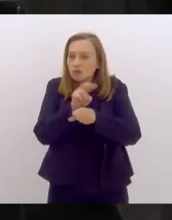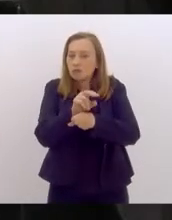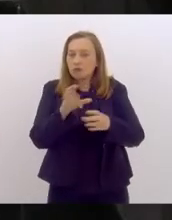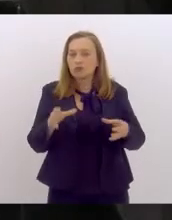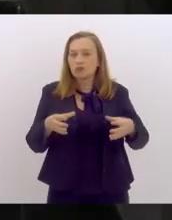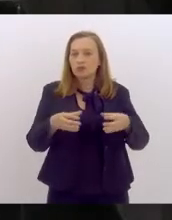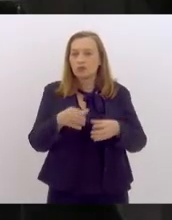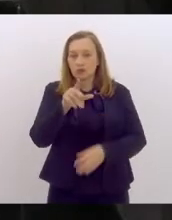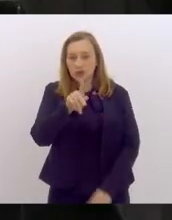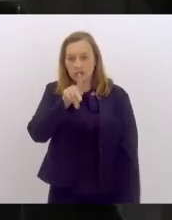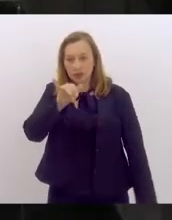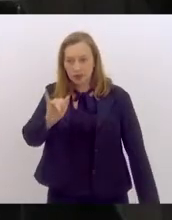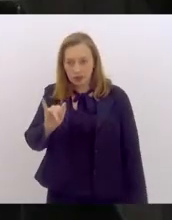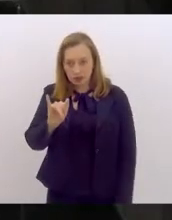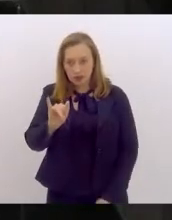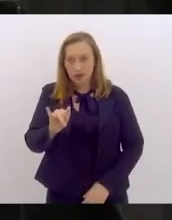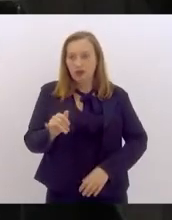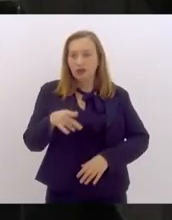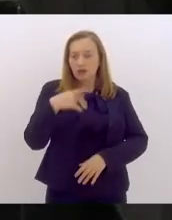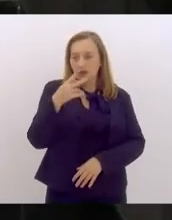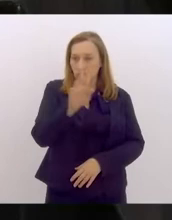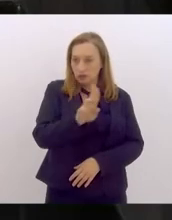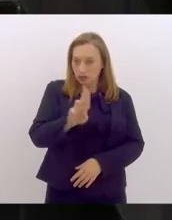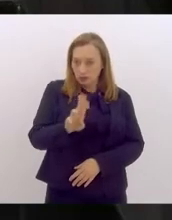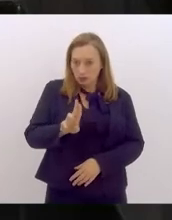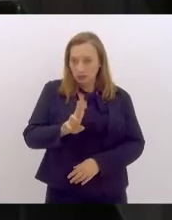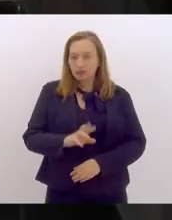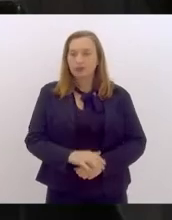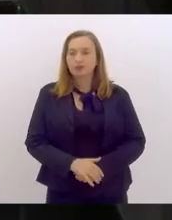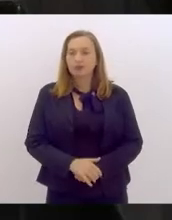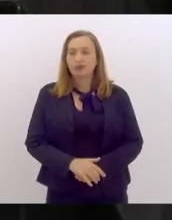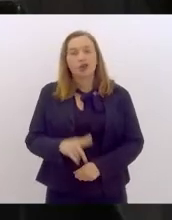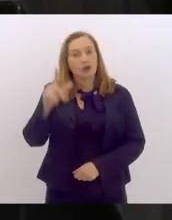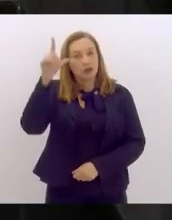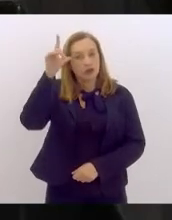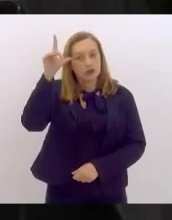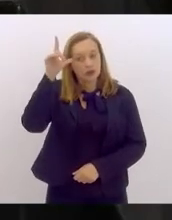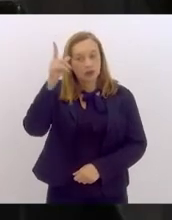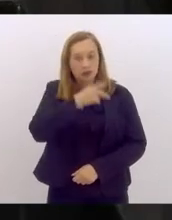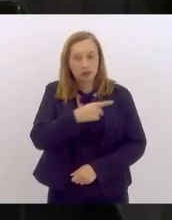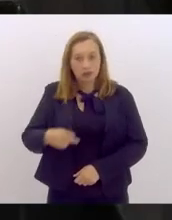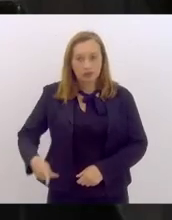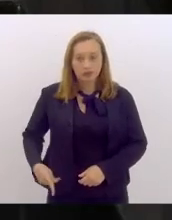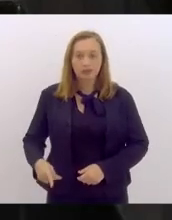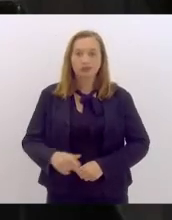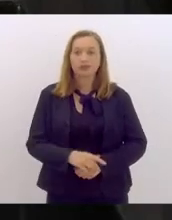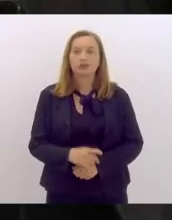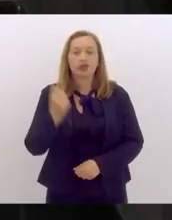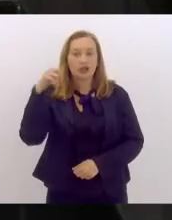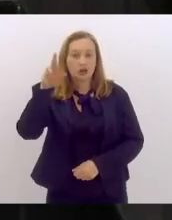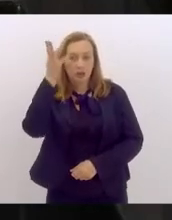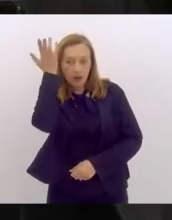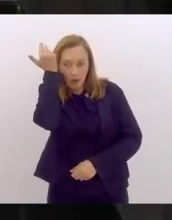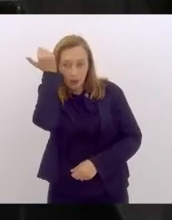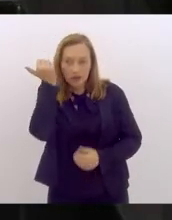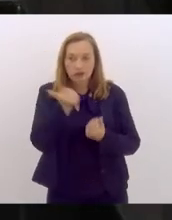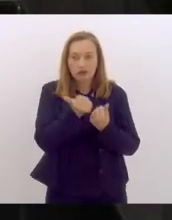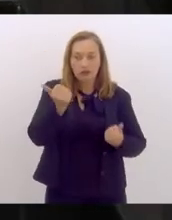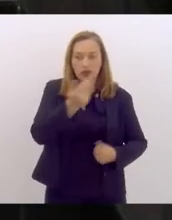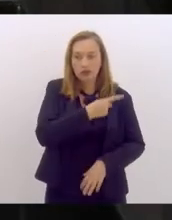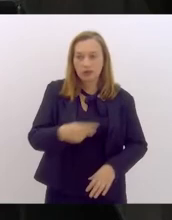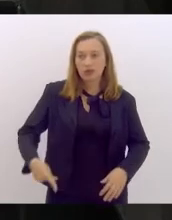CPI e aqui citou nominalmente os seus membros além da Lucinha como presidente ele é o marcou ele como